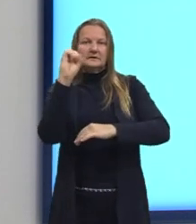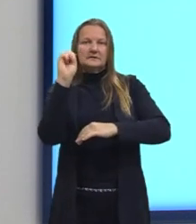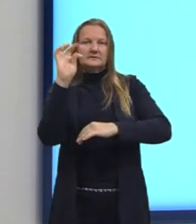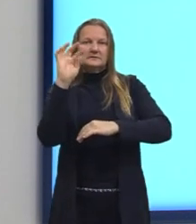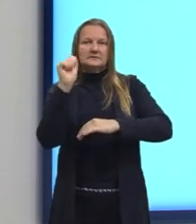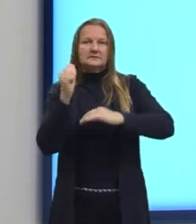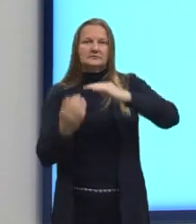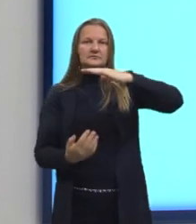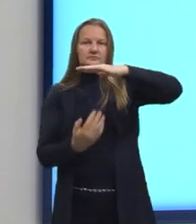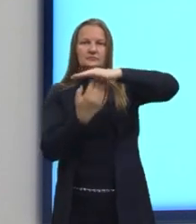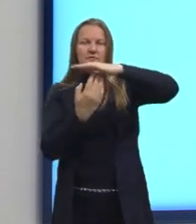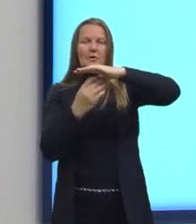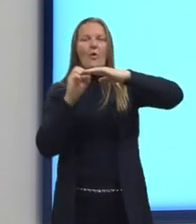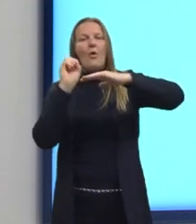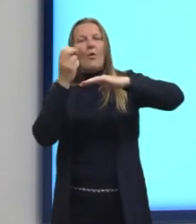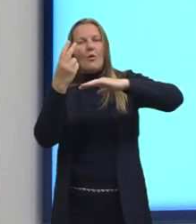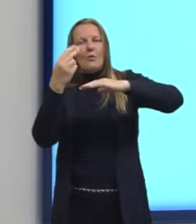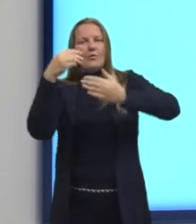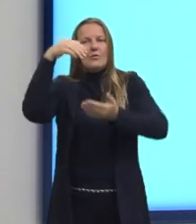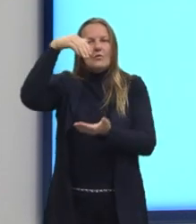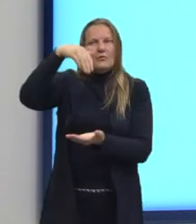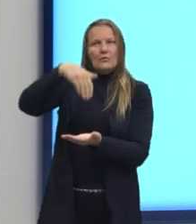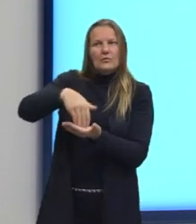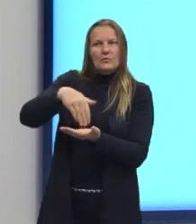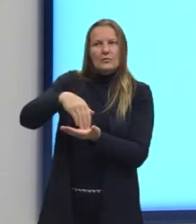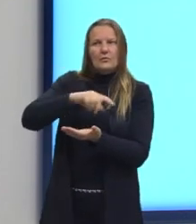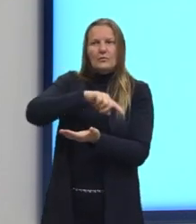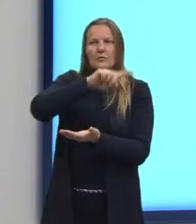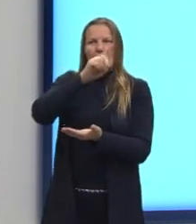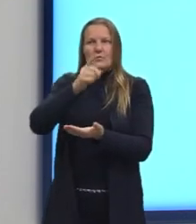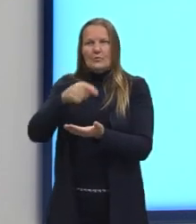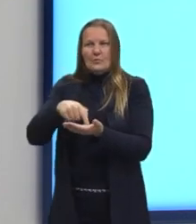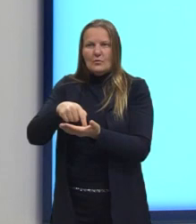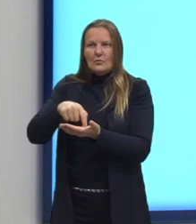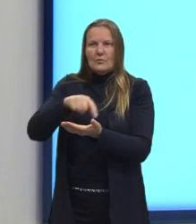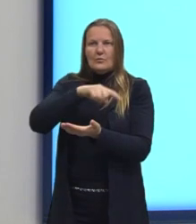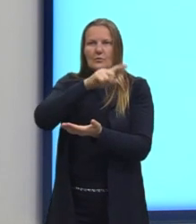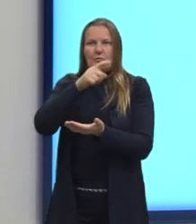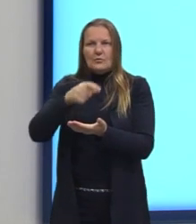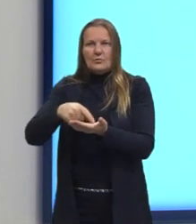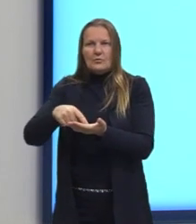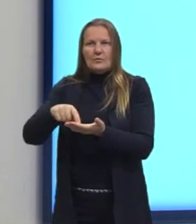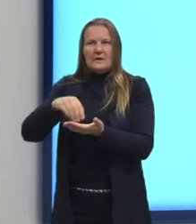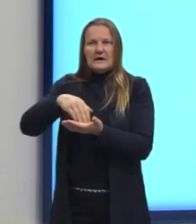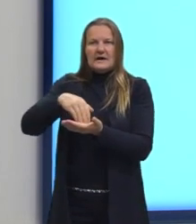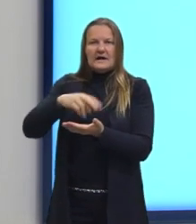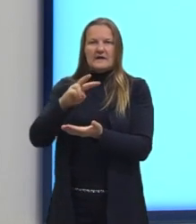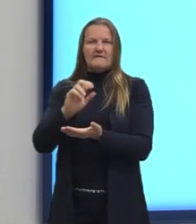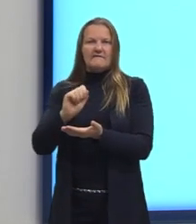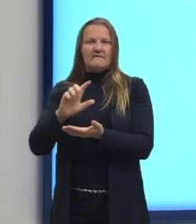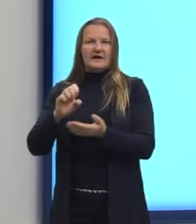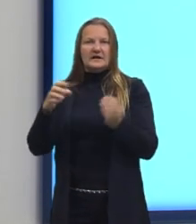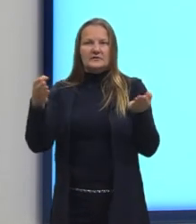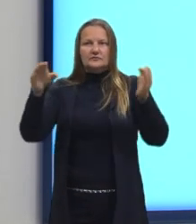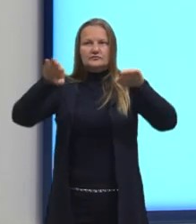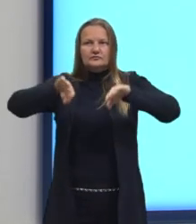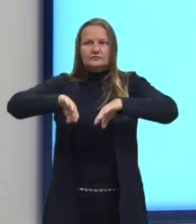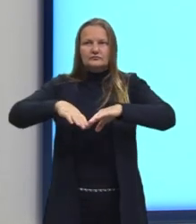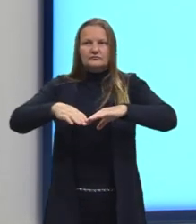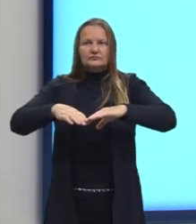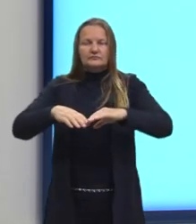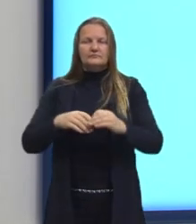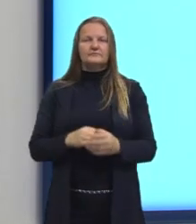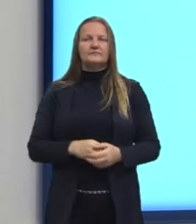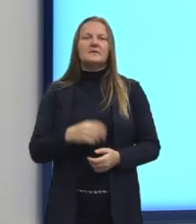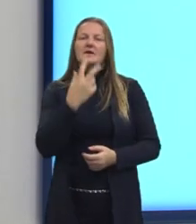ou o vale da onda que foi o que eu falei para vocês né ela pode estar aqui ou aqui certo é o mesmo